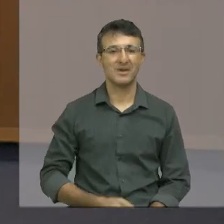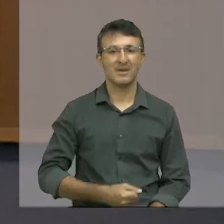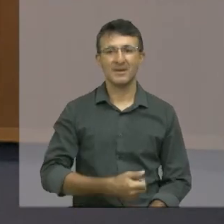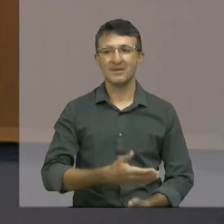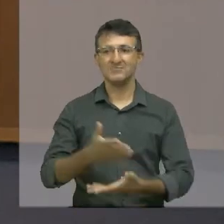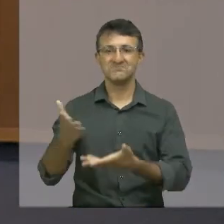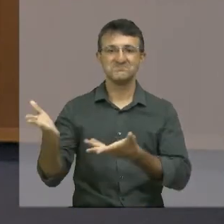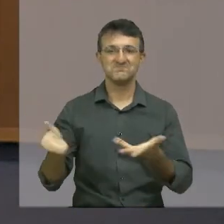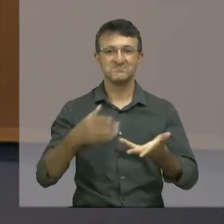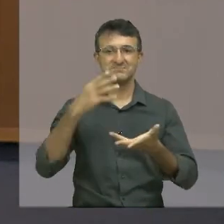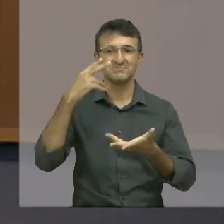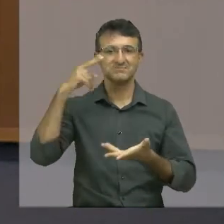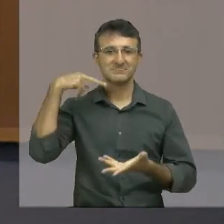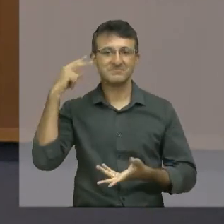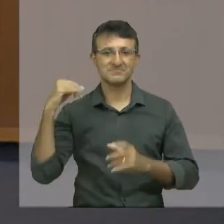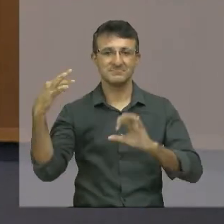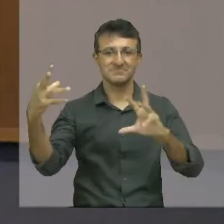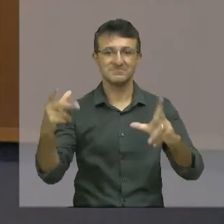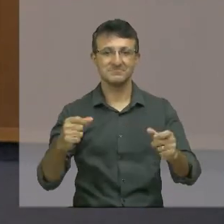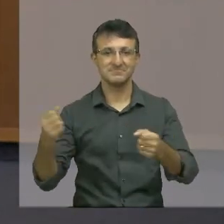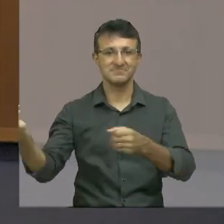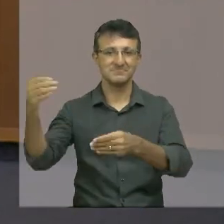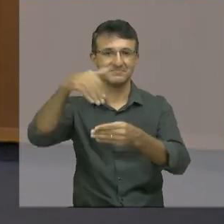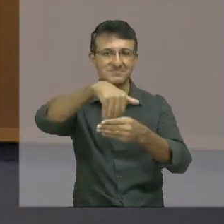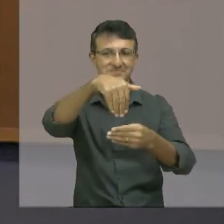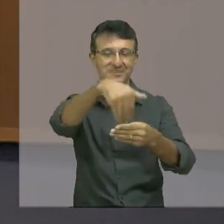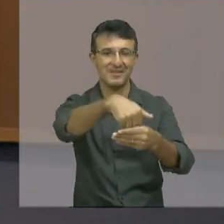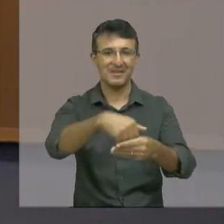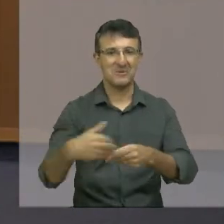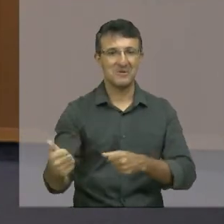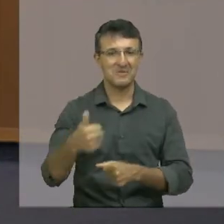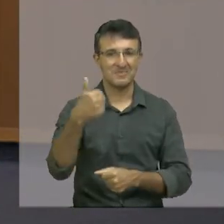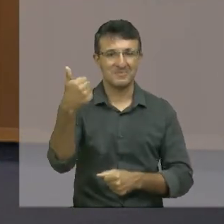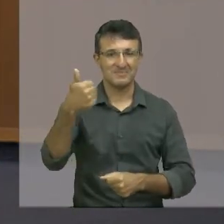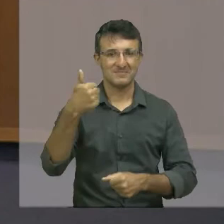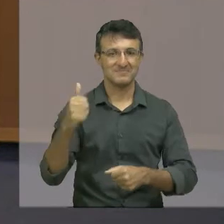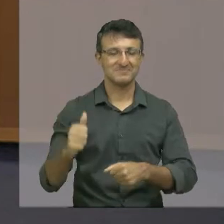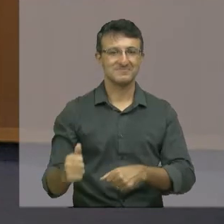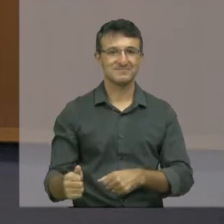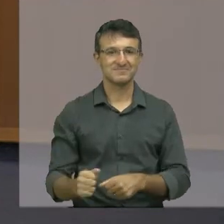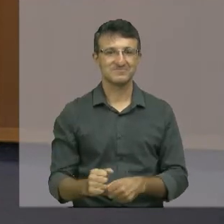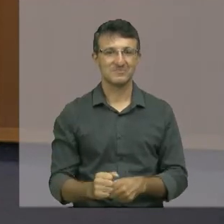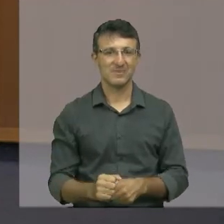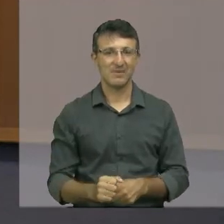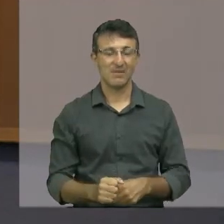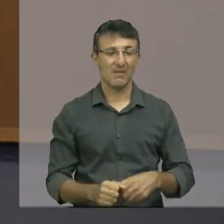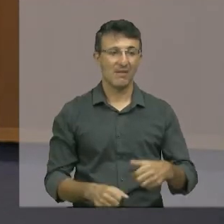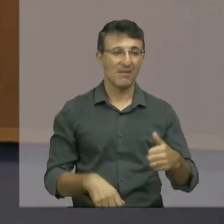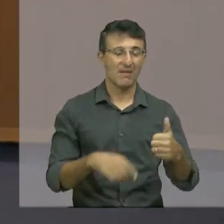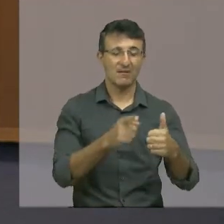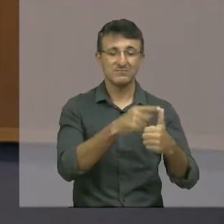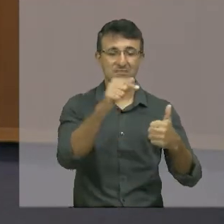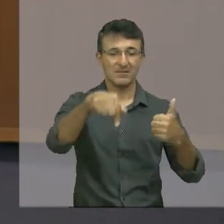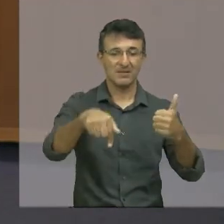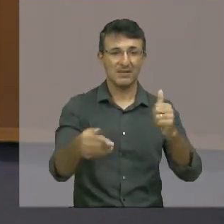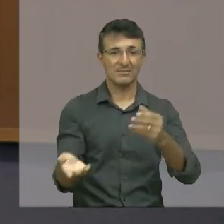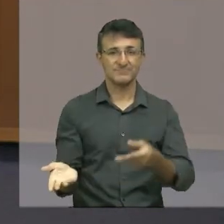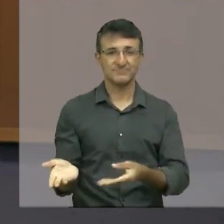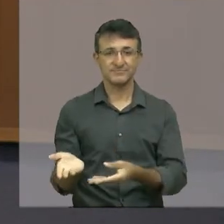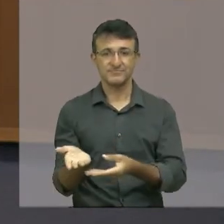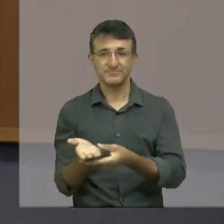que possam votar favorável às emendas e ao projeto, uma vez que esse projeto de lei, eu